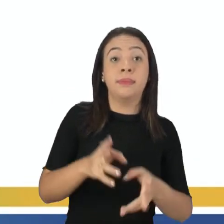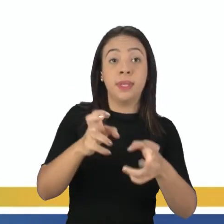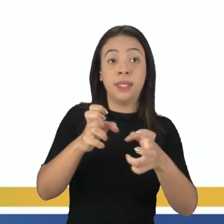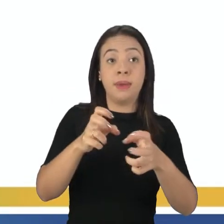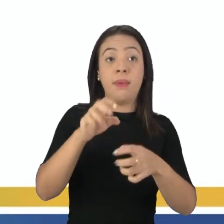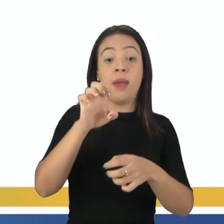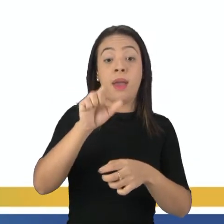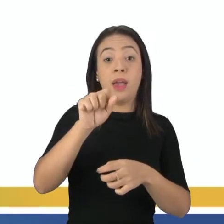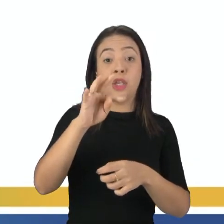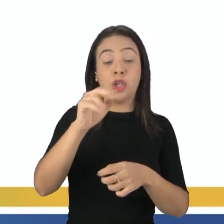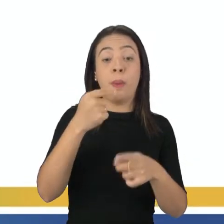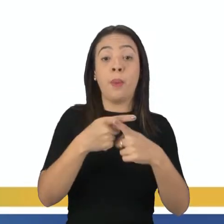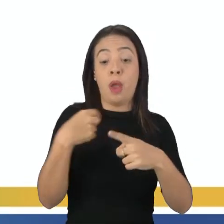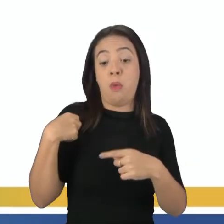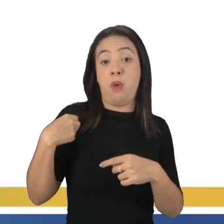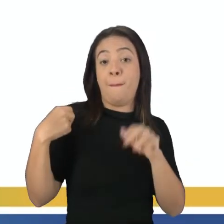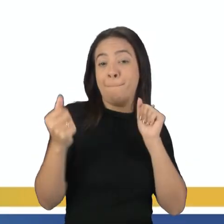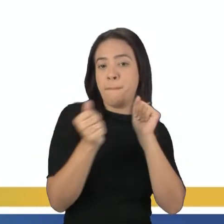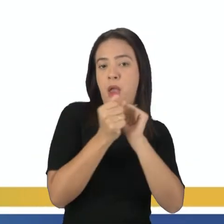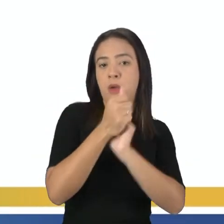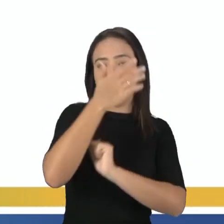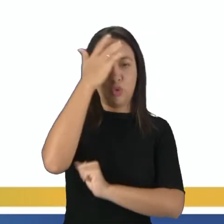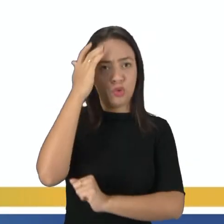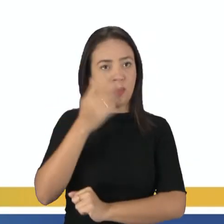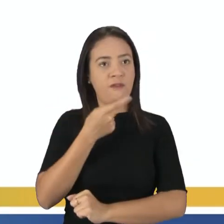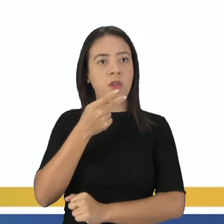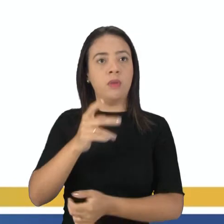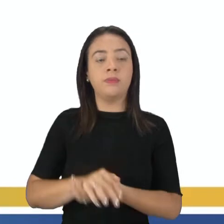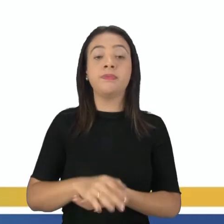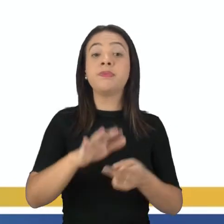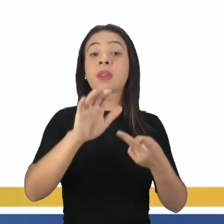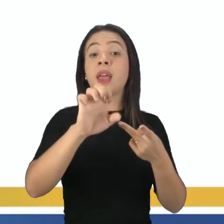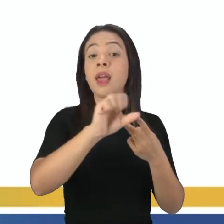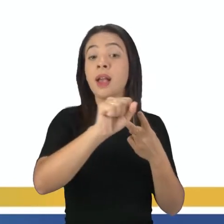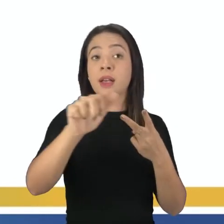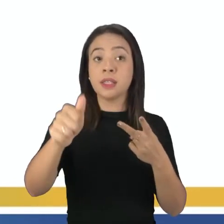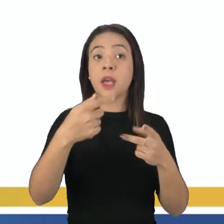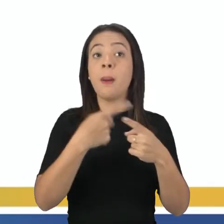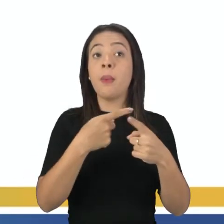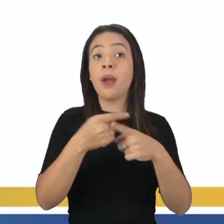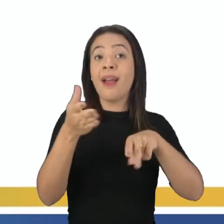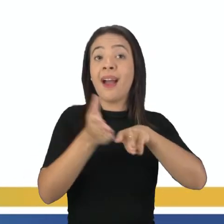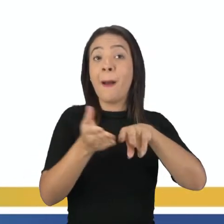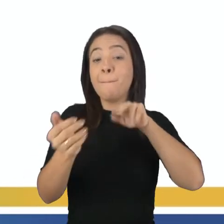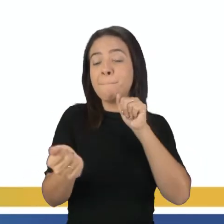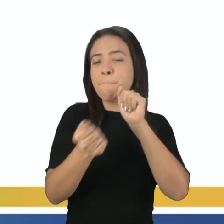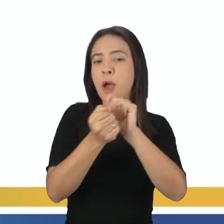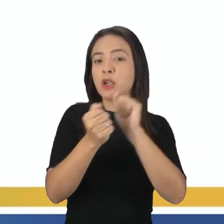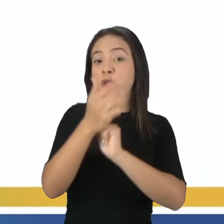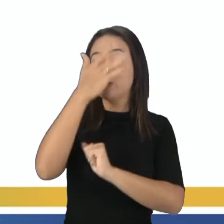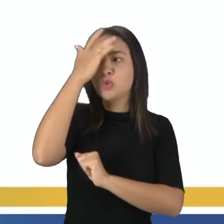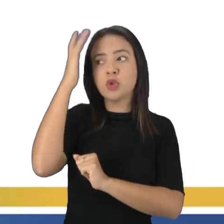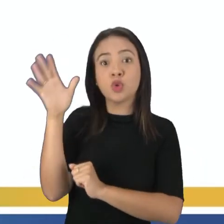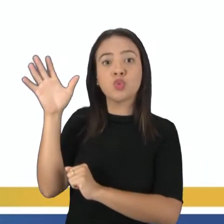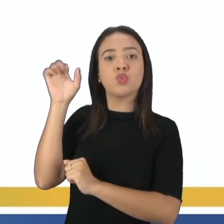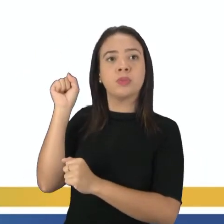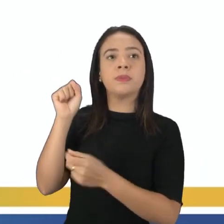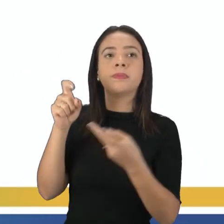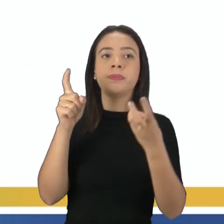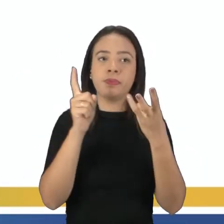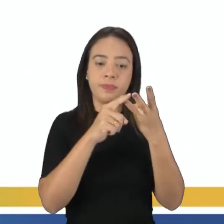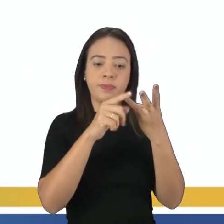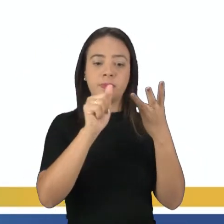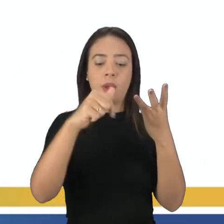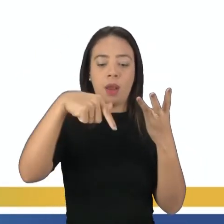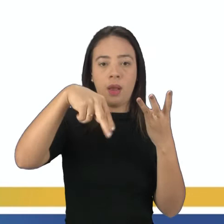próxima de quem falou. Nós temos o essa, pois a calça está próxima de quem está ouvindo. E aqueles, pois o tênis